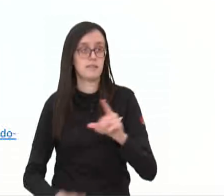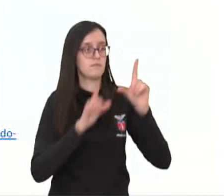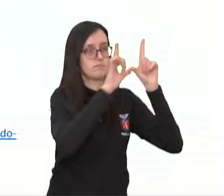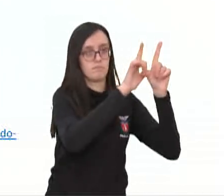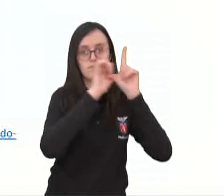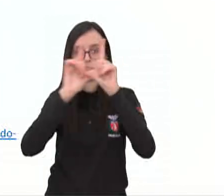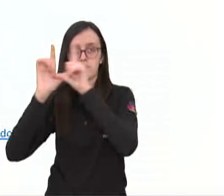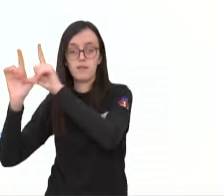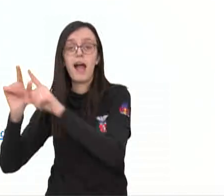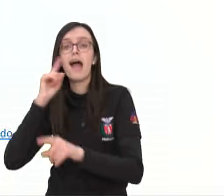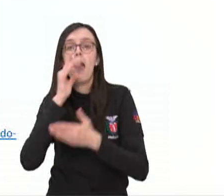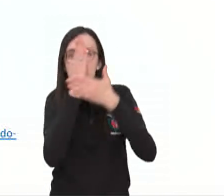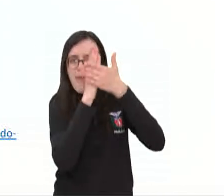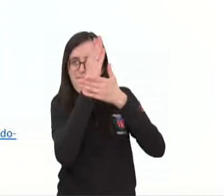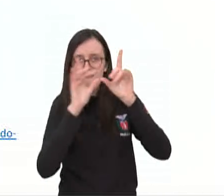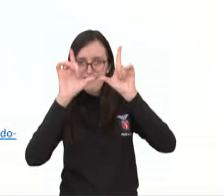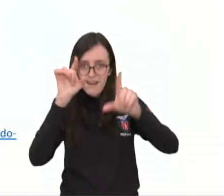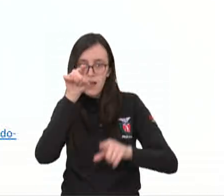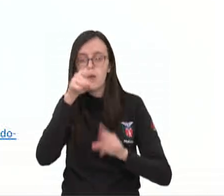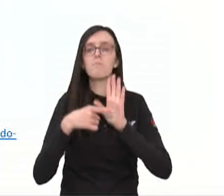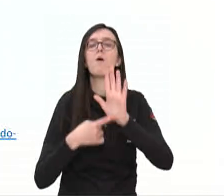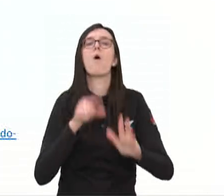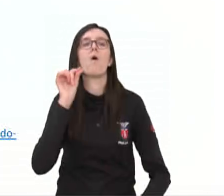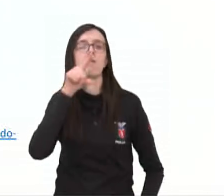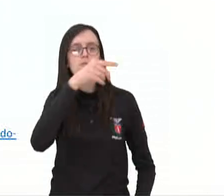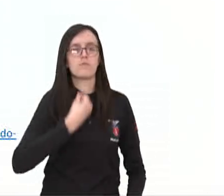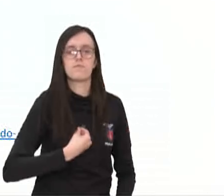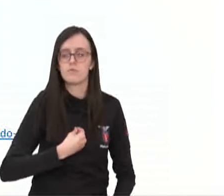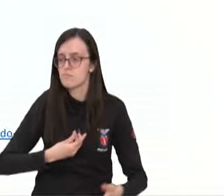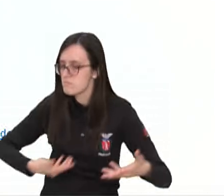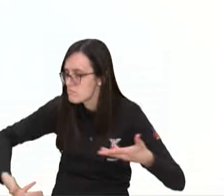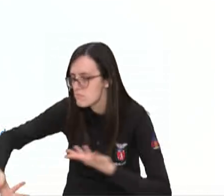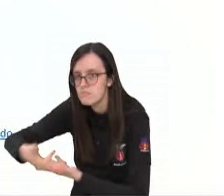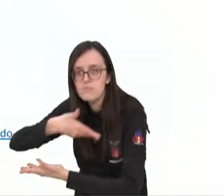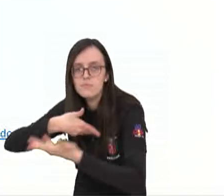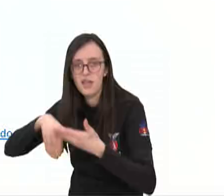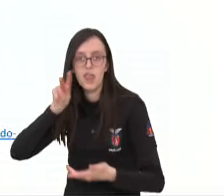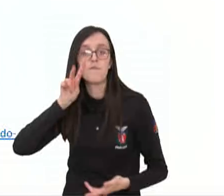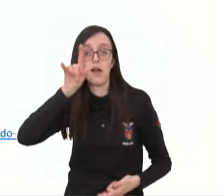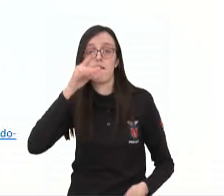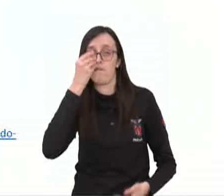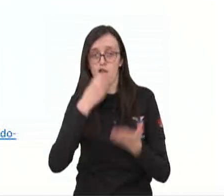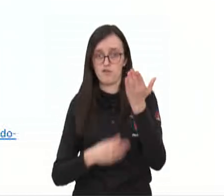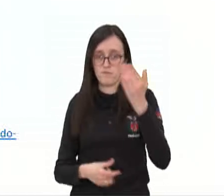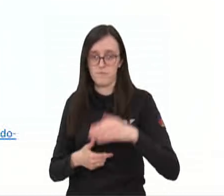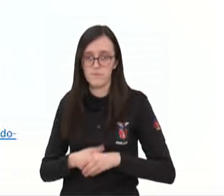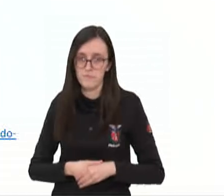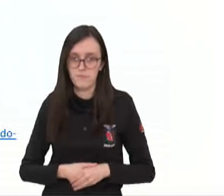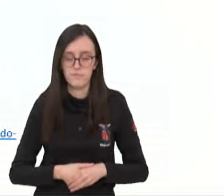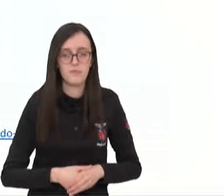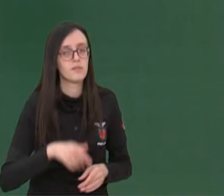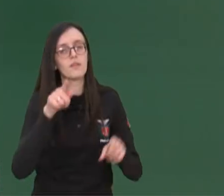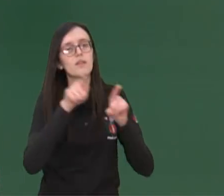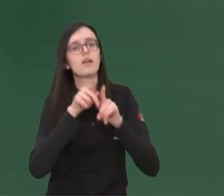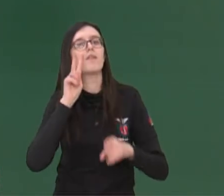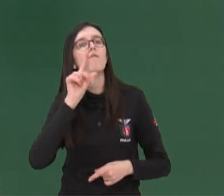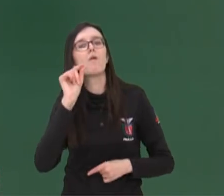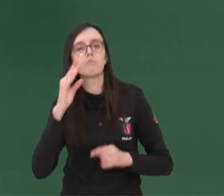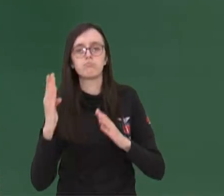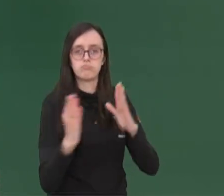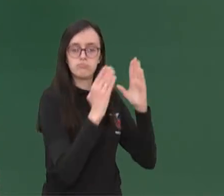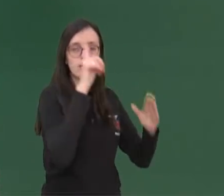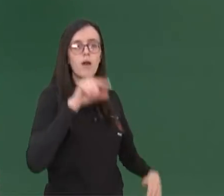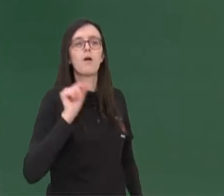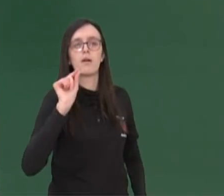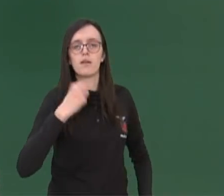A imagem do meio, inclusive, mostra ele nesse contato direto com os indígenas. E daí você tem aqui, do lado esquerdo,